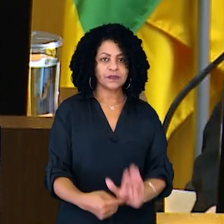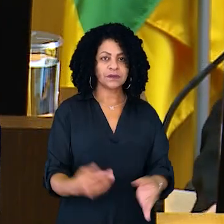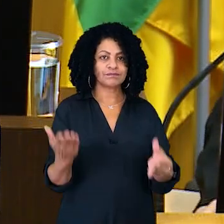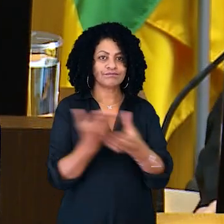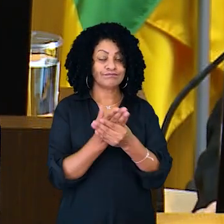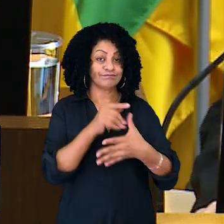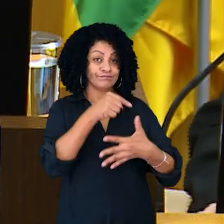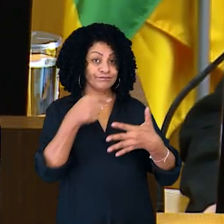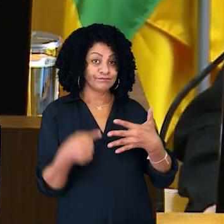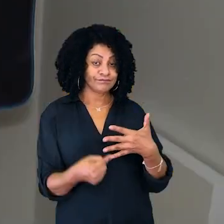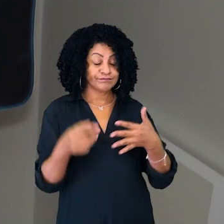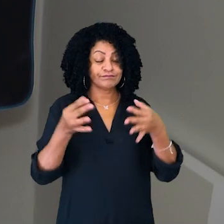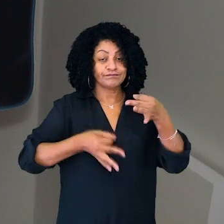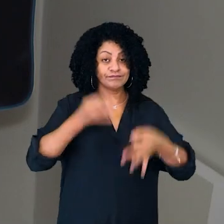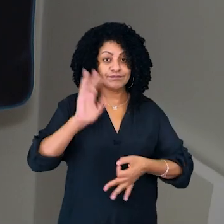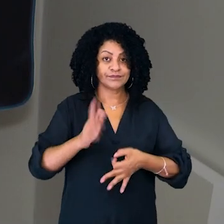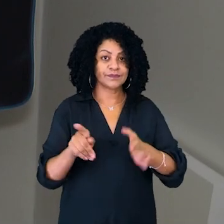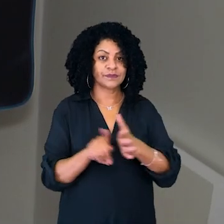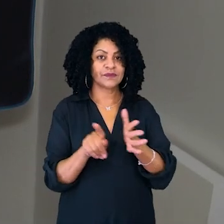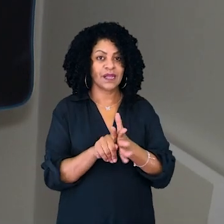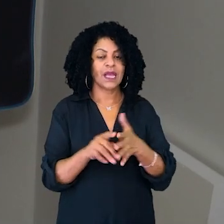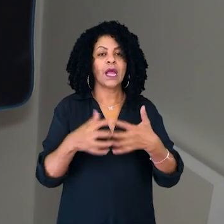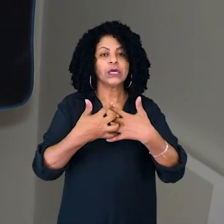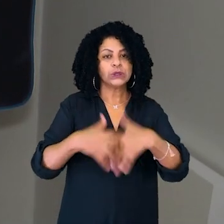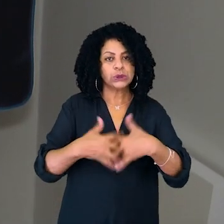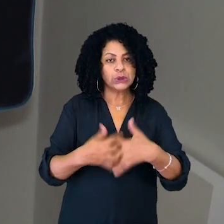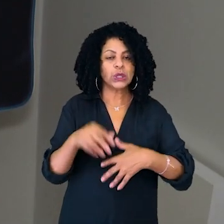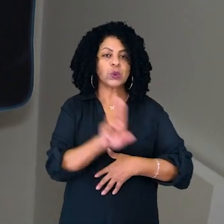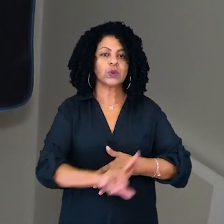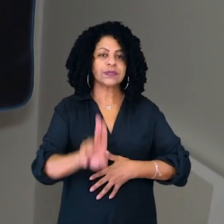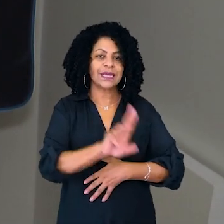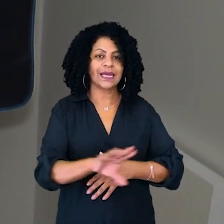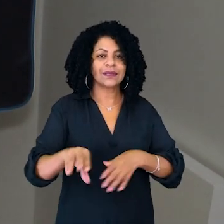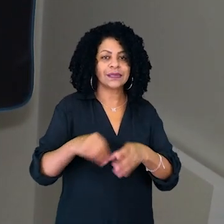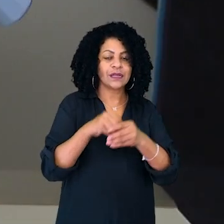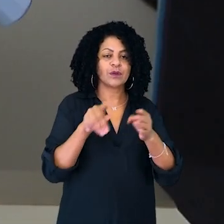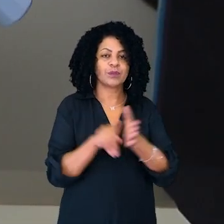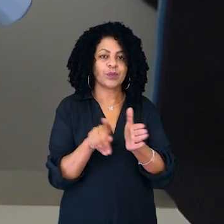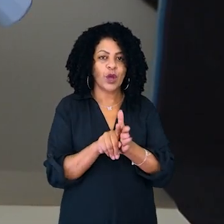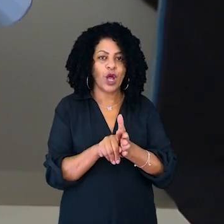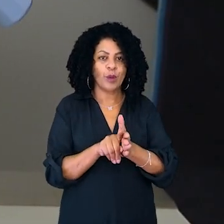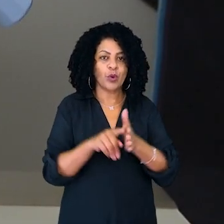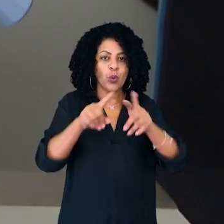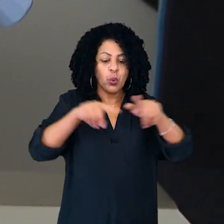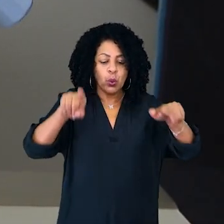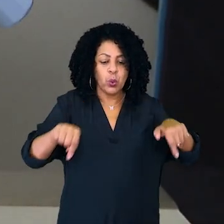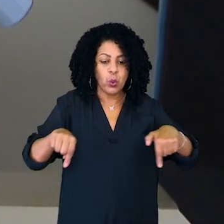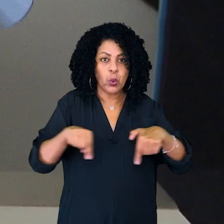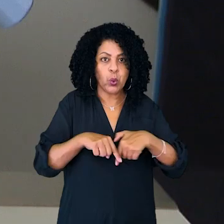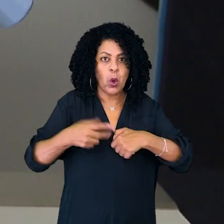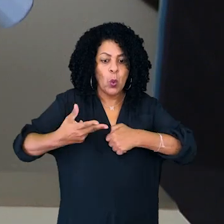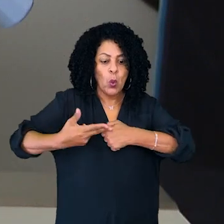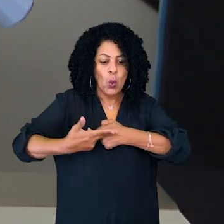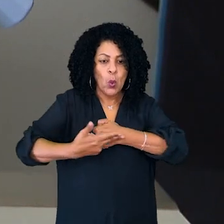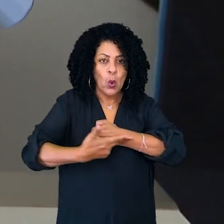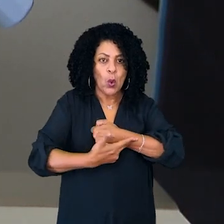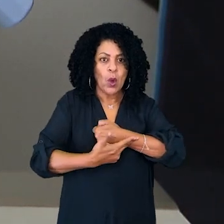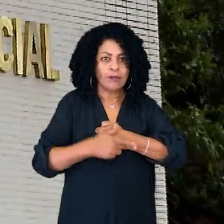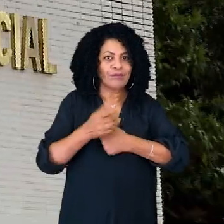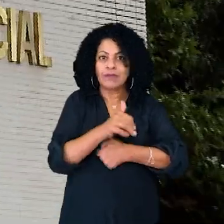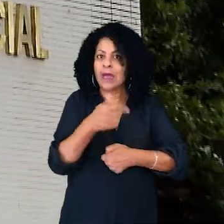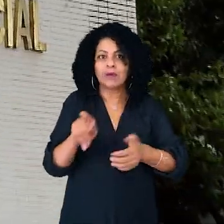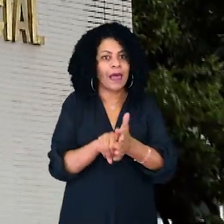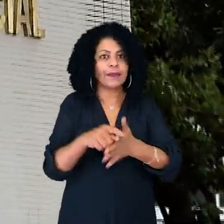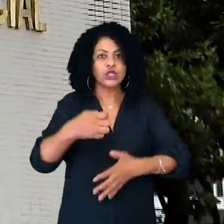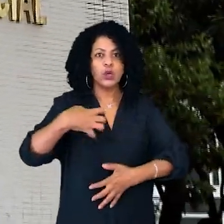processos julgados, consta que esse tipo de equipamento utilizado em salas de cirurgia não é considerado raio-x